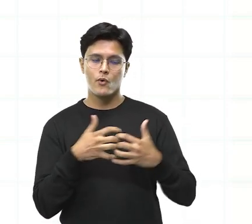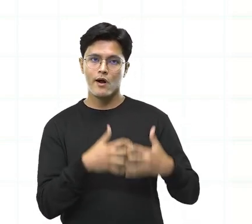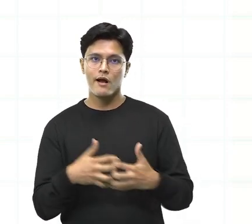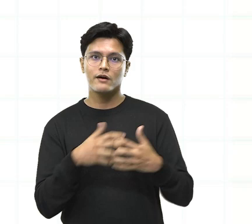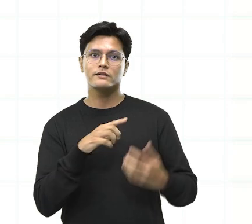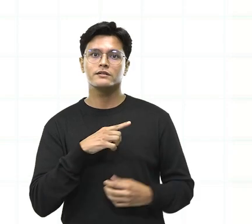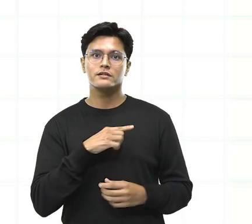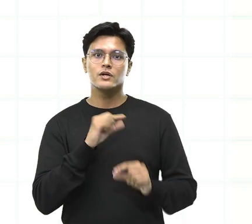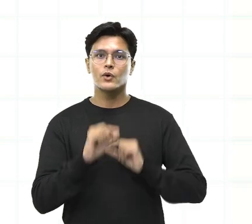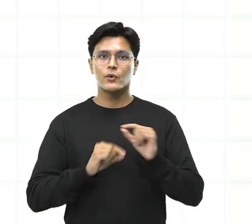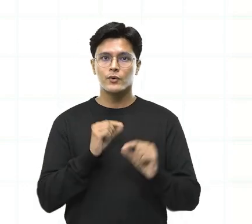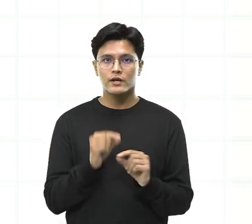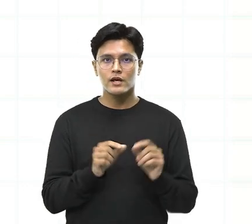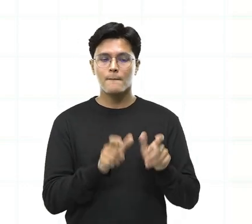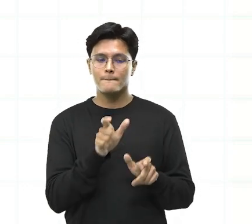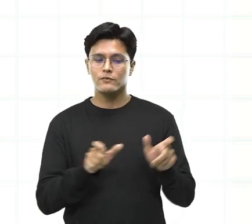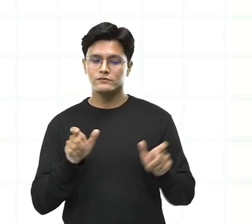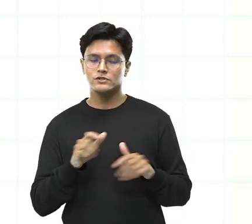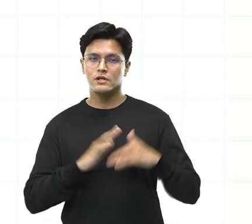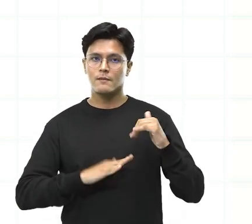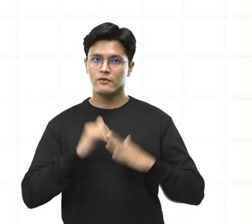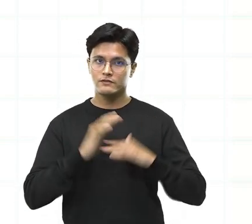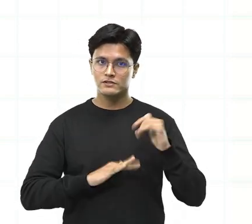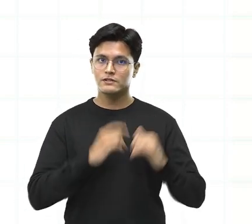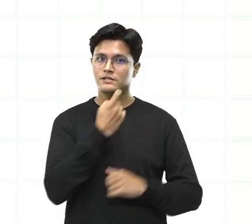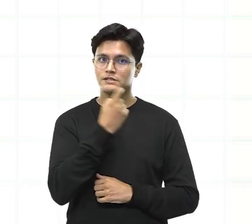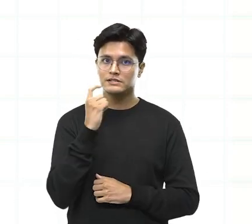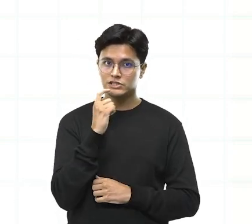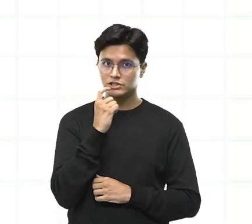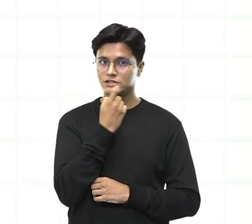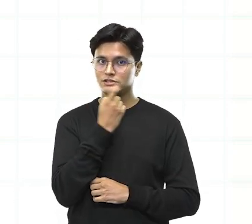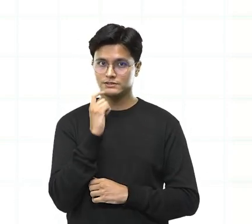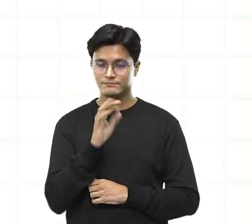vários dentistas, né? Fazendo